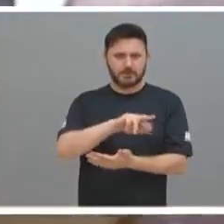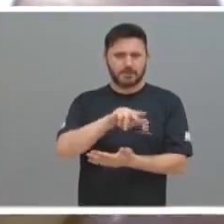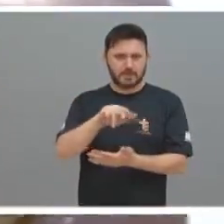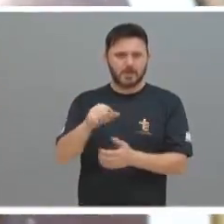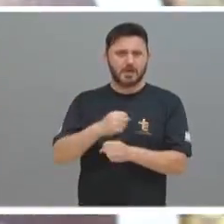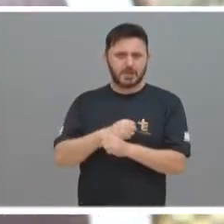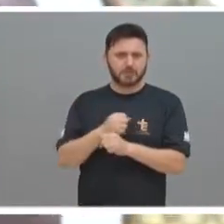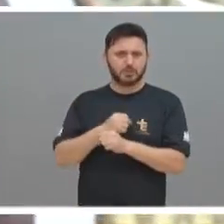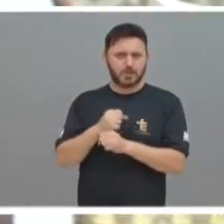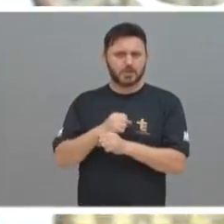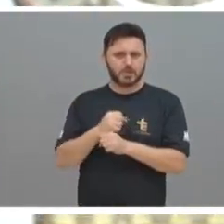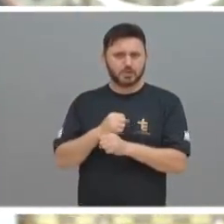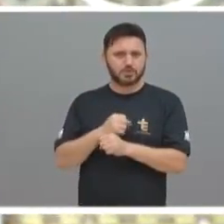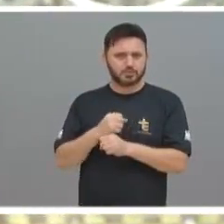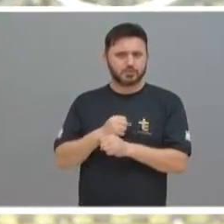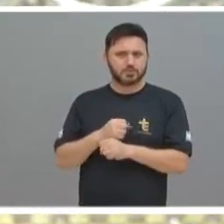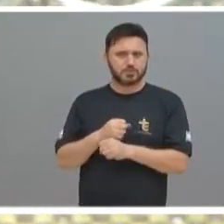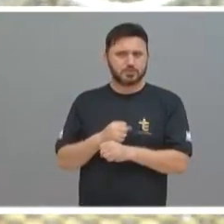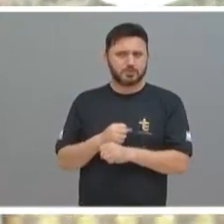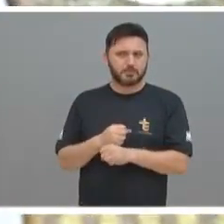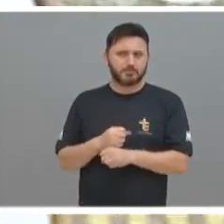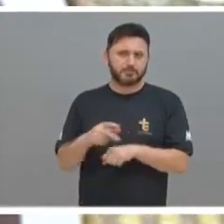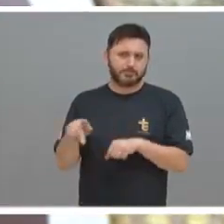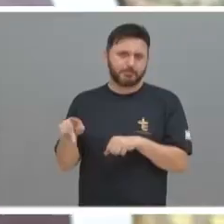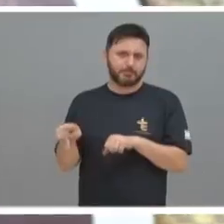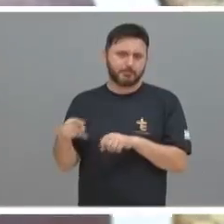no ano, no primado de